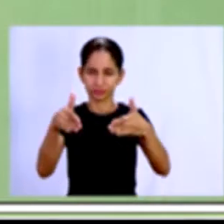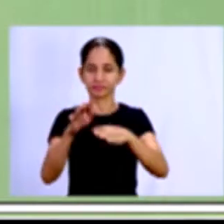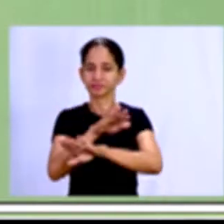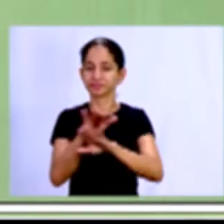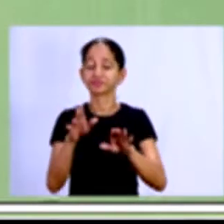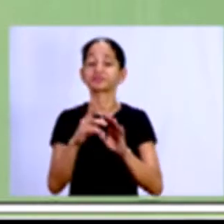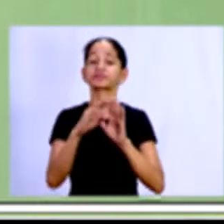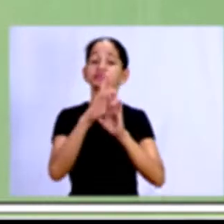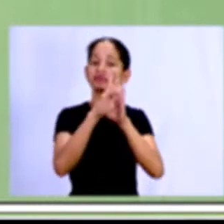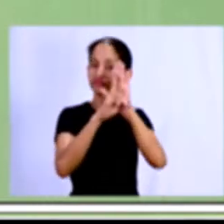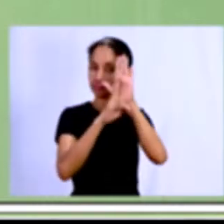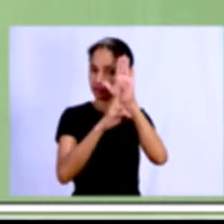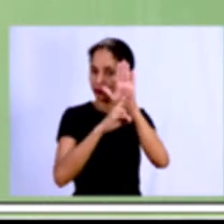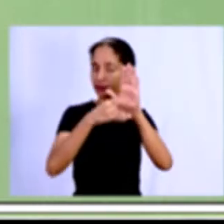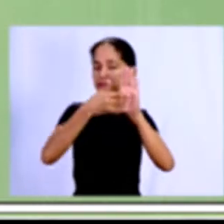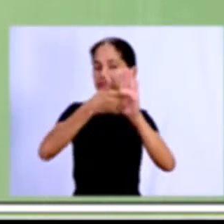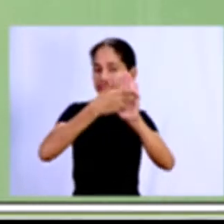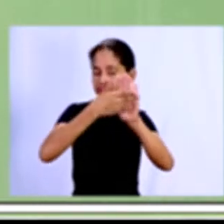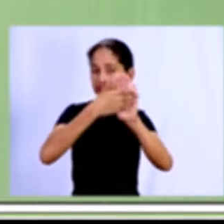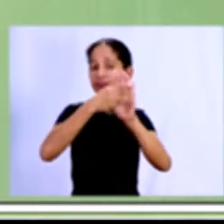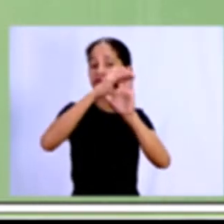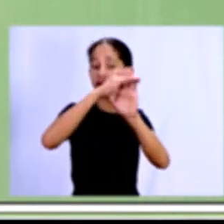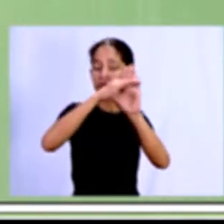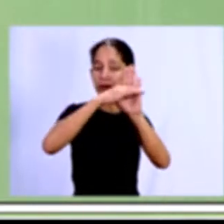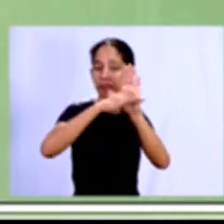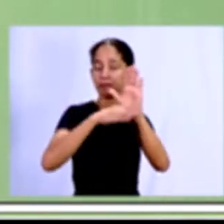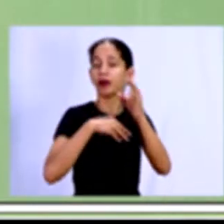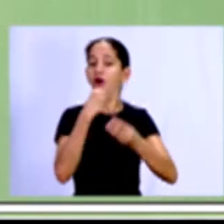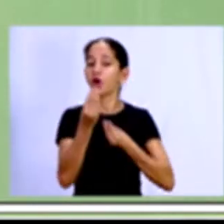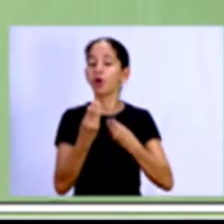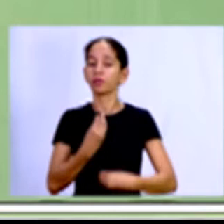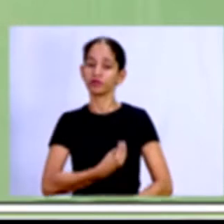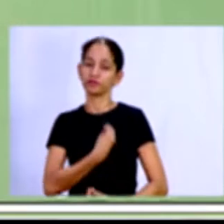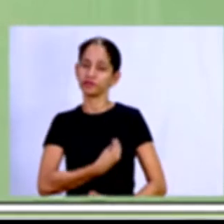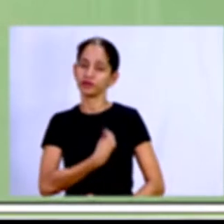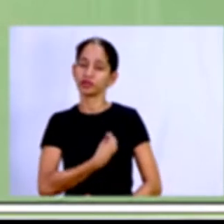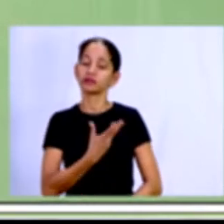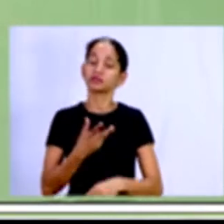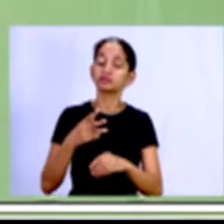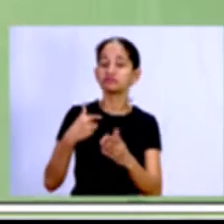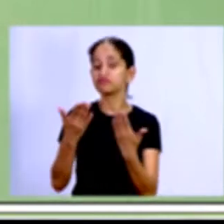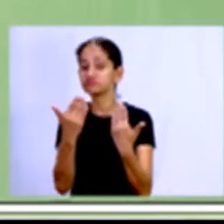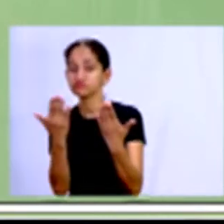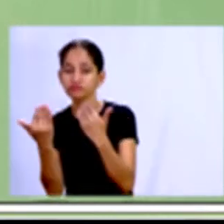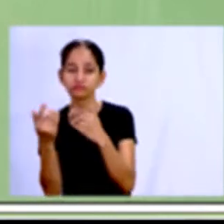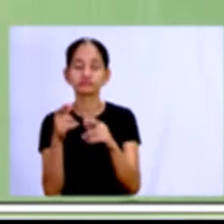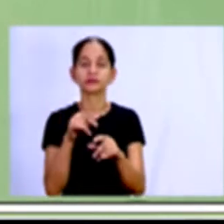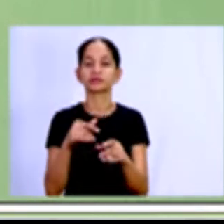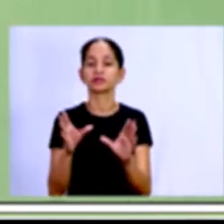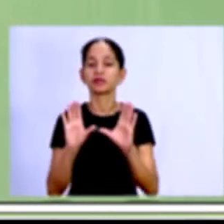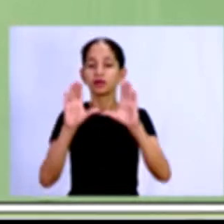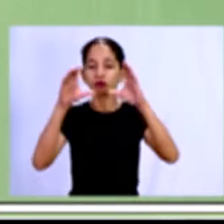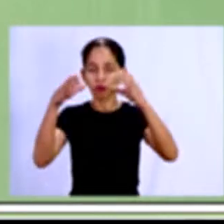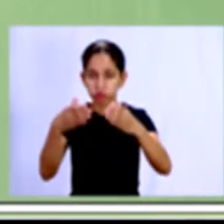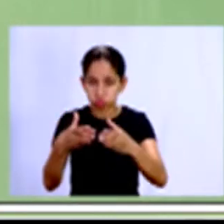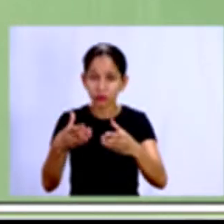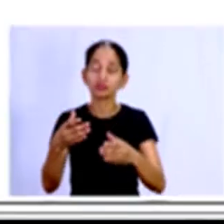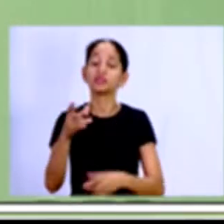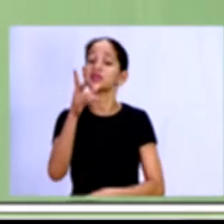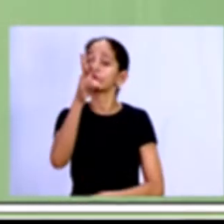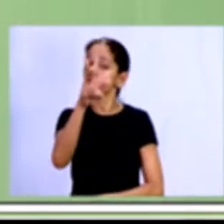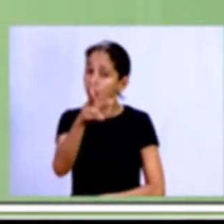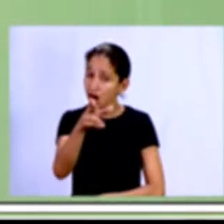uma referência às normas de conduta e de convivência social. Então, assim como nós